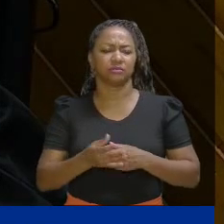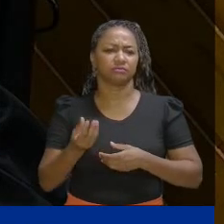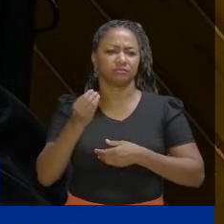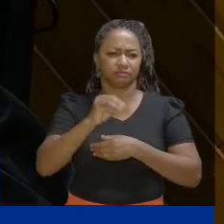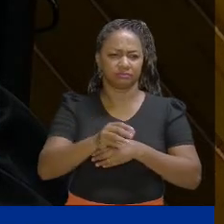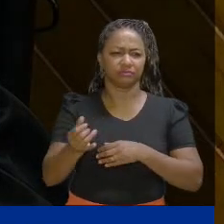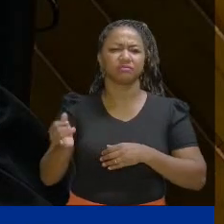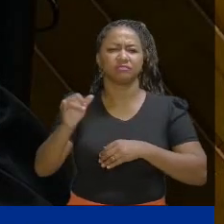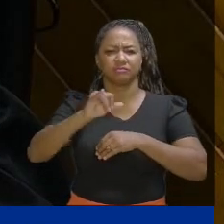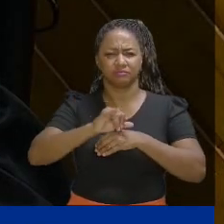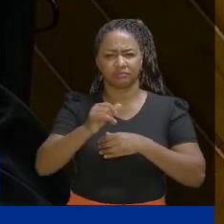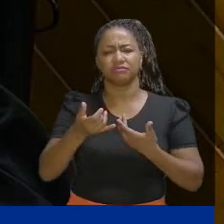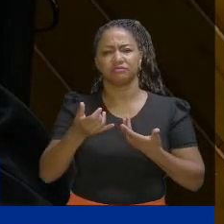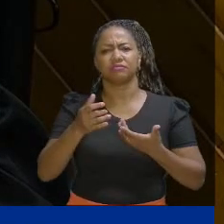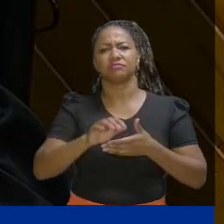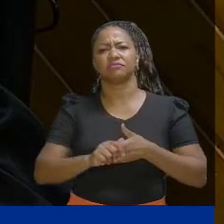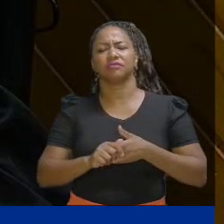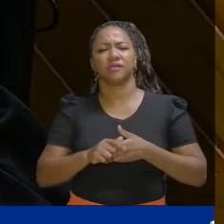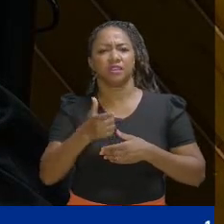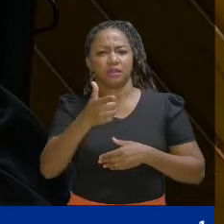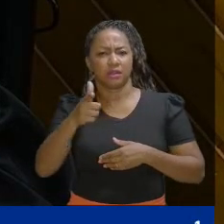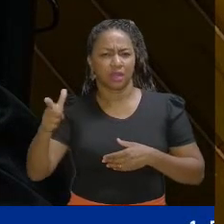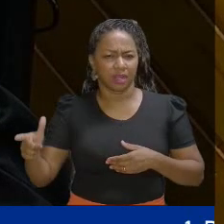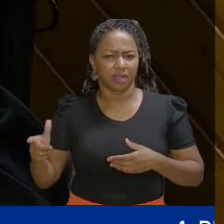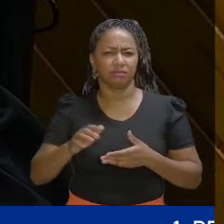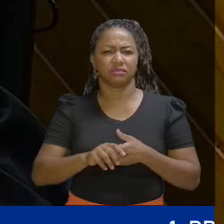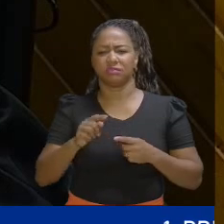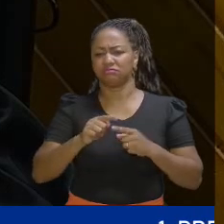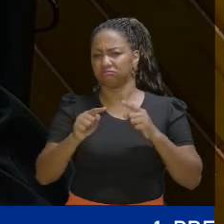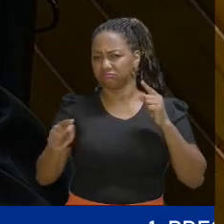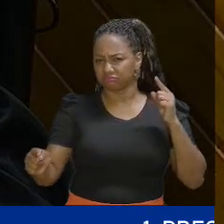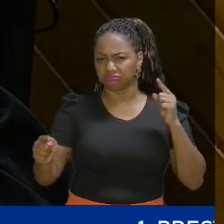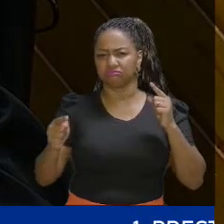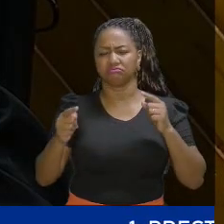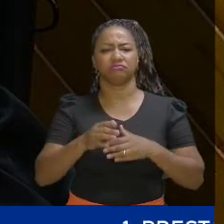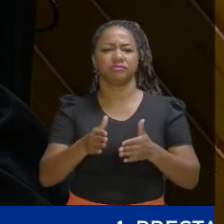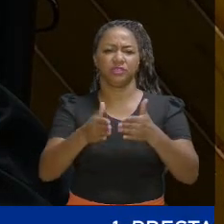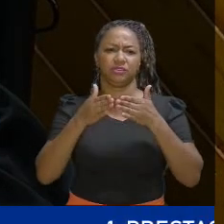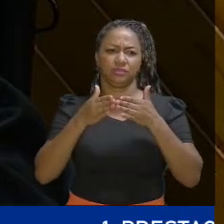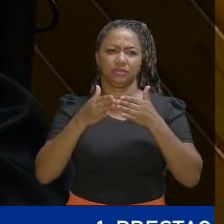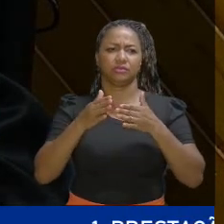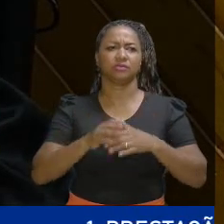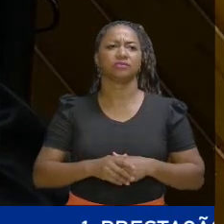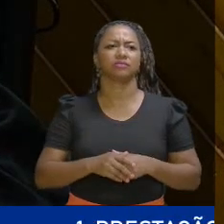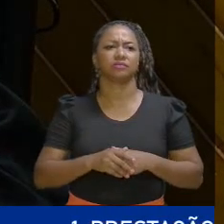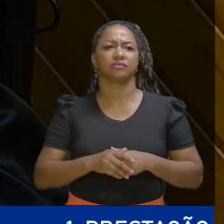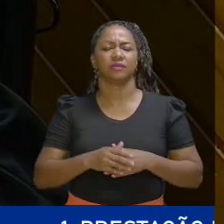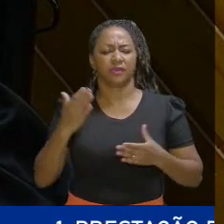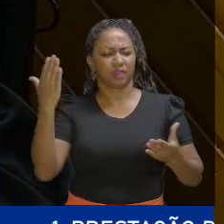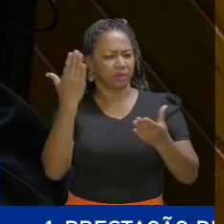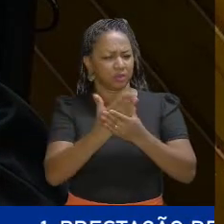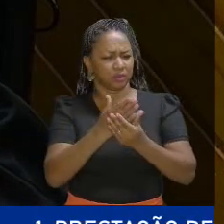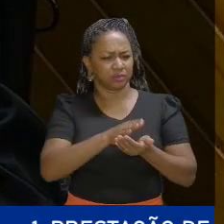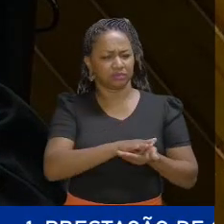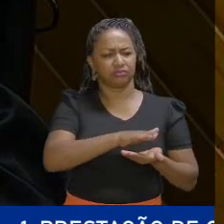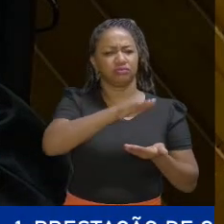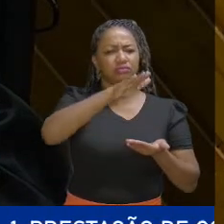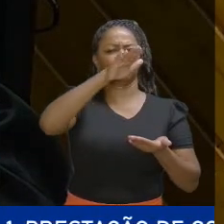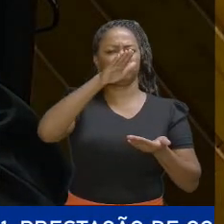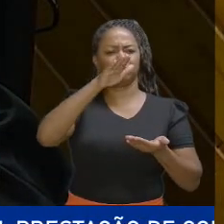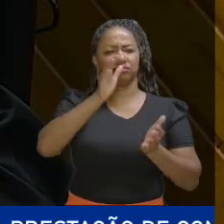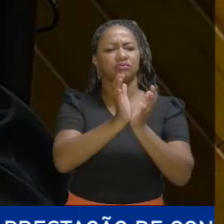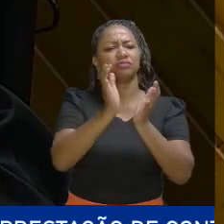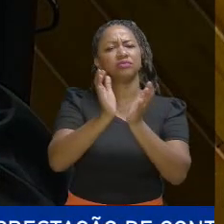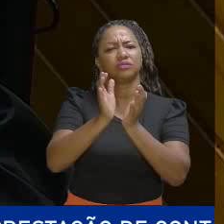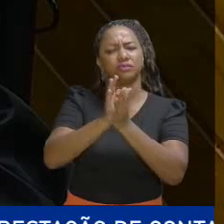do edital de publicidade, sem que houvesse interposição de impugnação ao pedido. Os autos foram ao NACEP, nosso